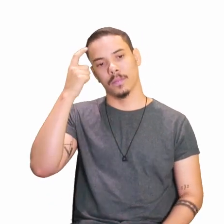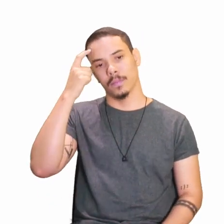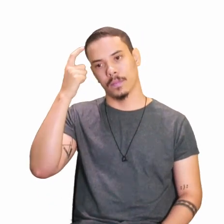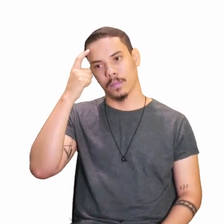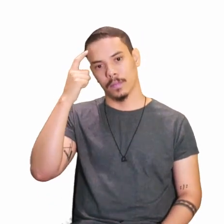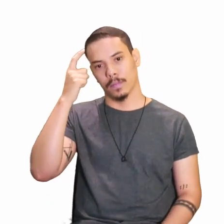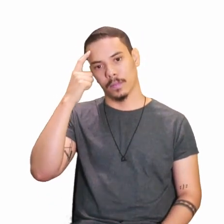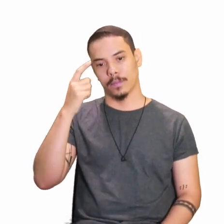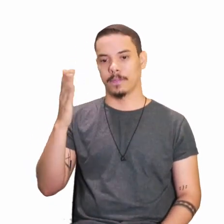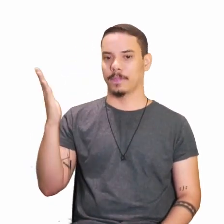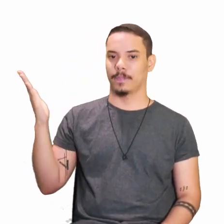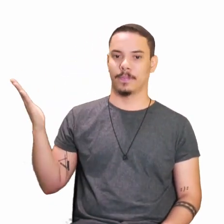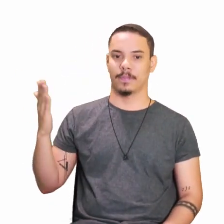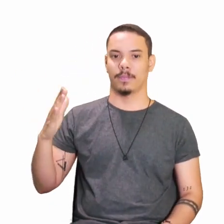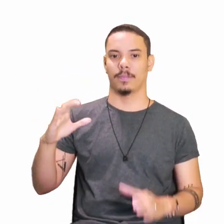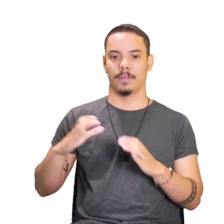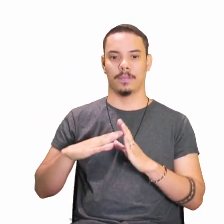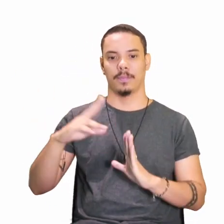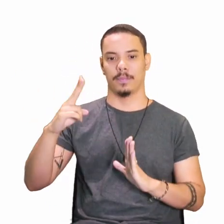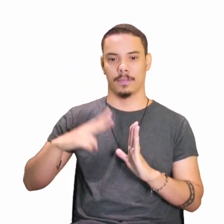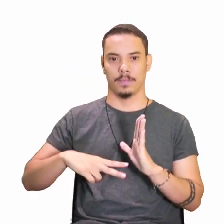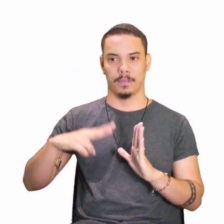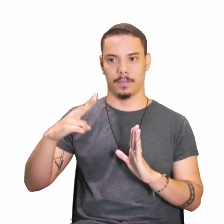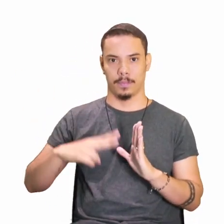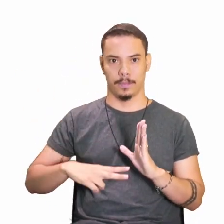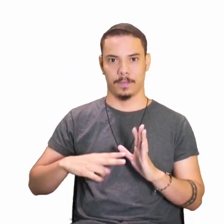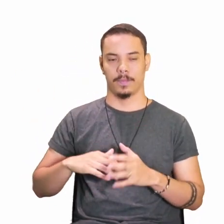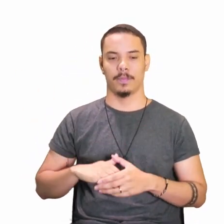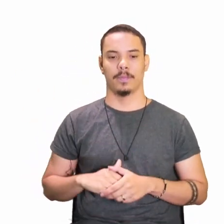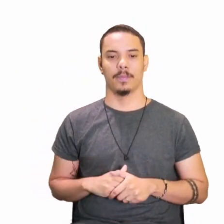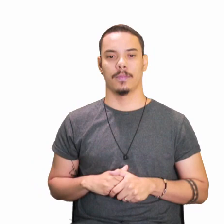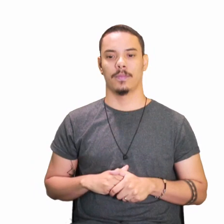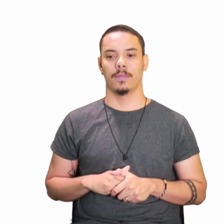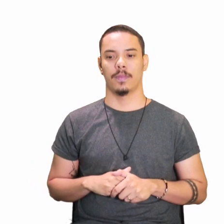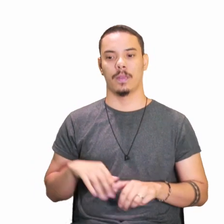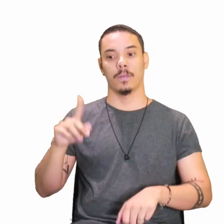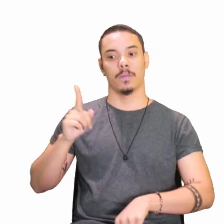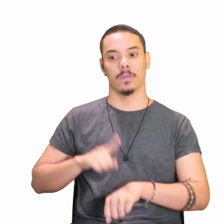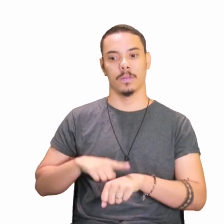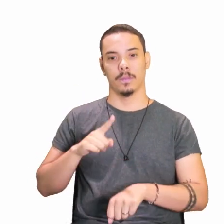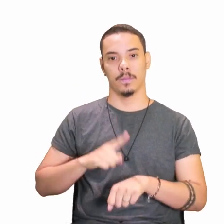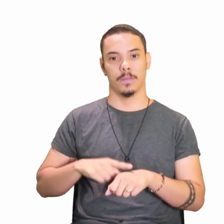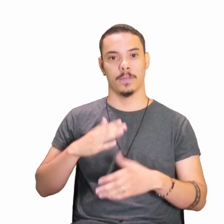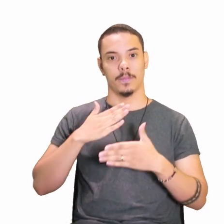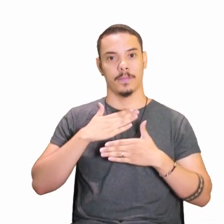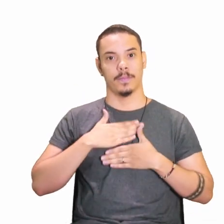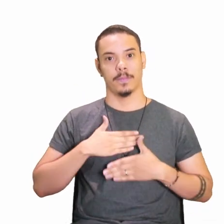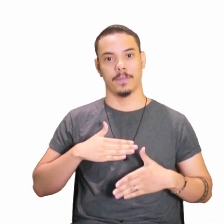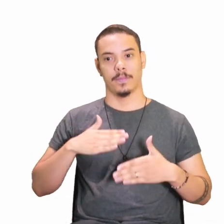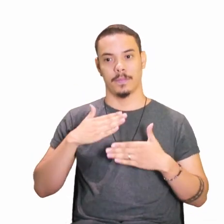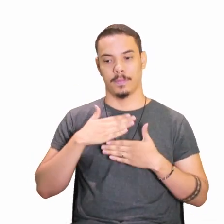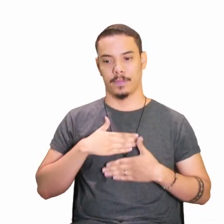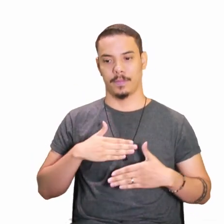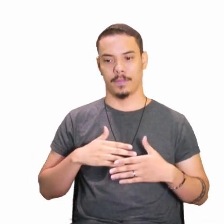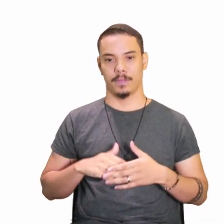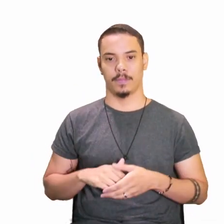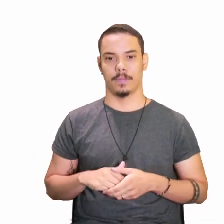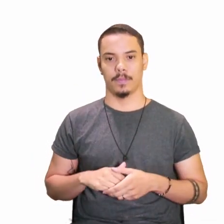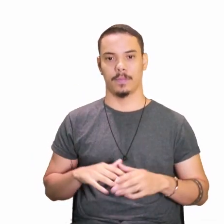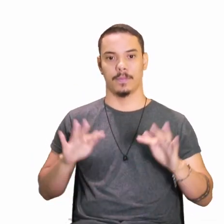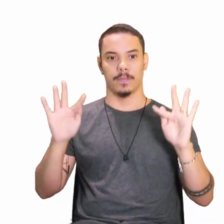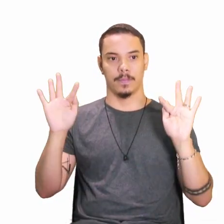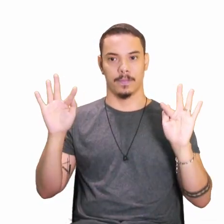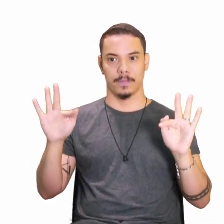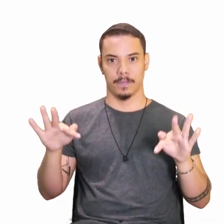que agora é a vez do clube de leitura Tá certo momento de relaxar Tá certo